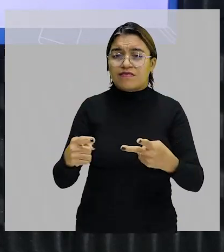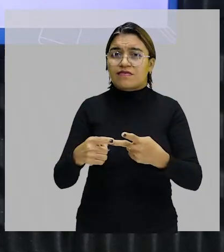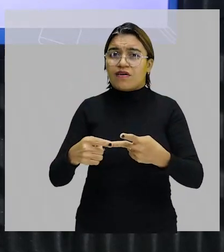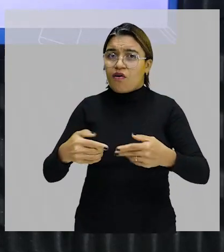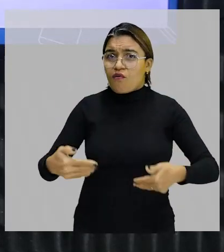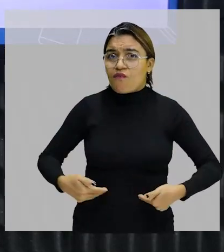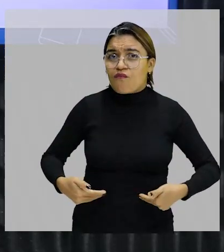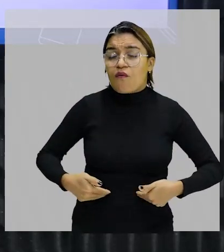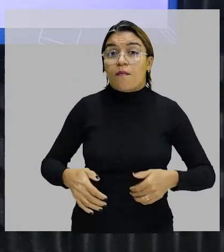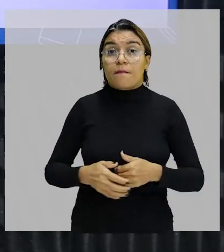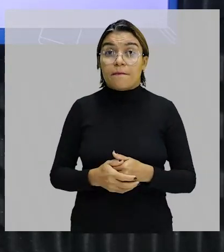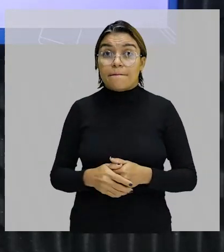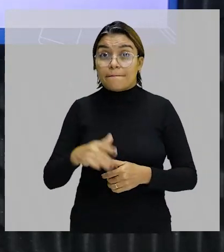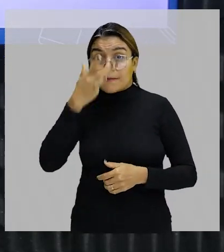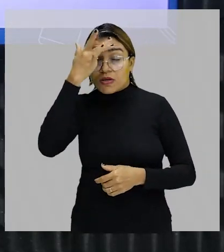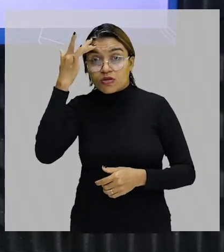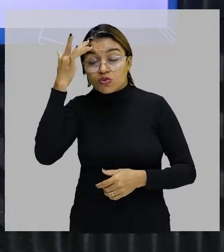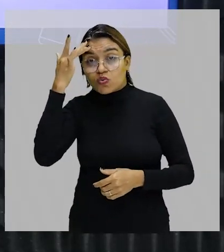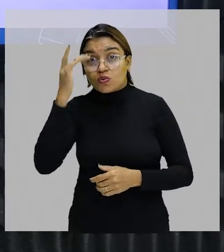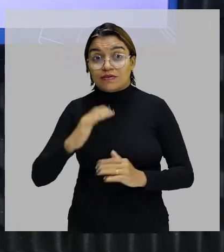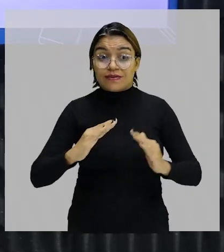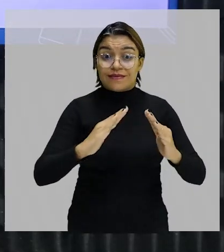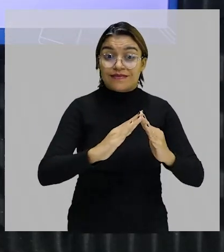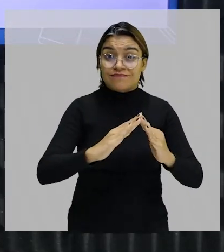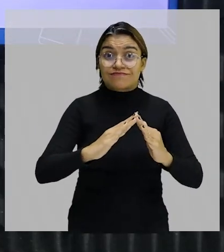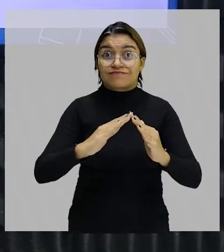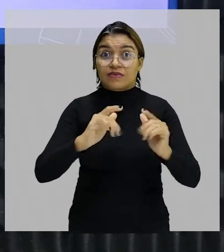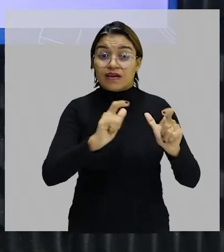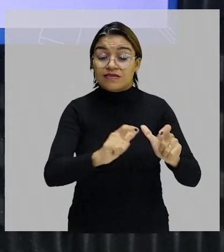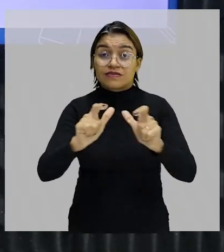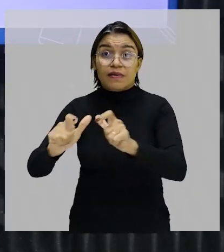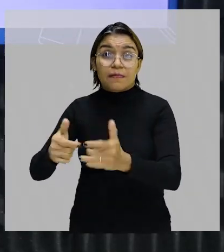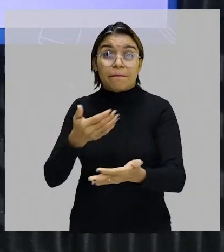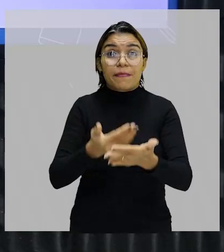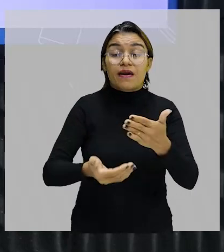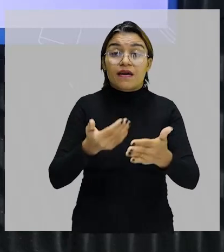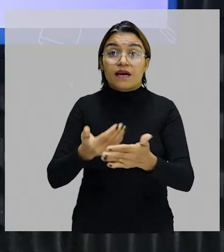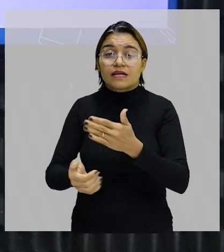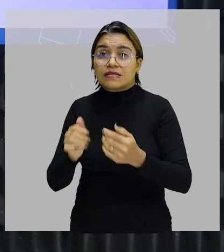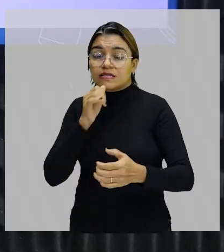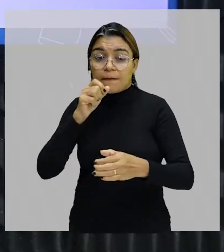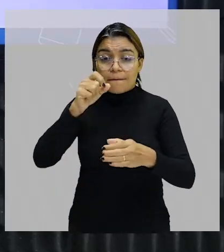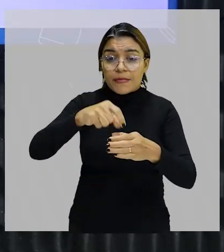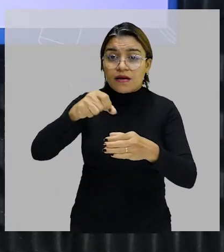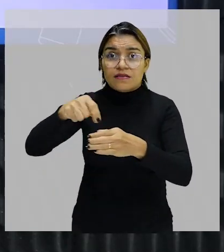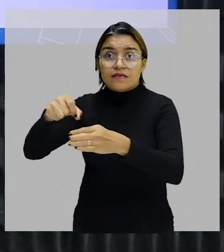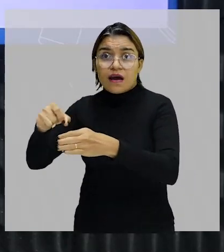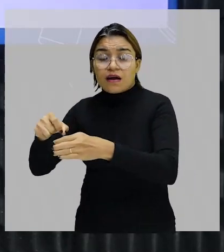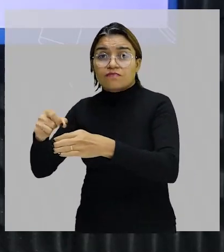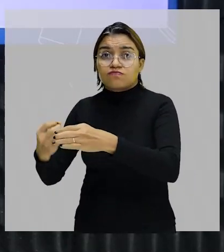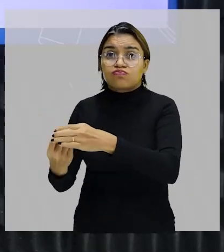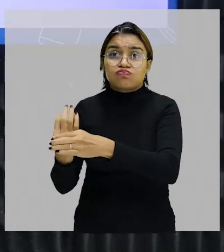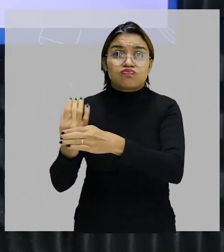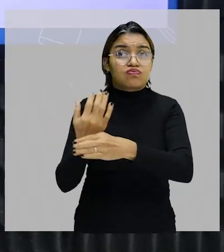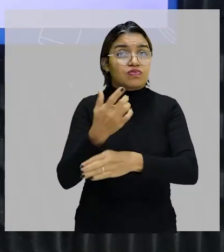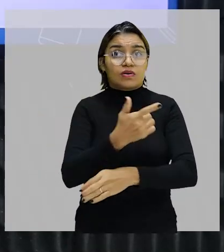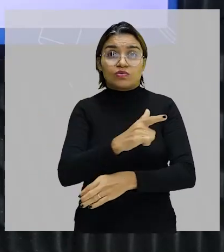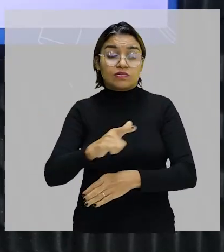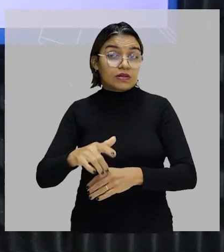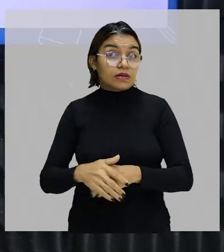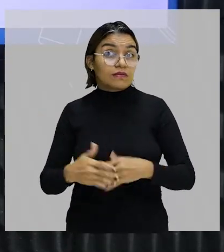Porque são pessoas que acabam perdendo propriedade, né, não tendo espaço para produzir, para tirar a sua sobrevivência e,